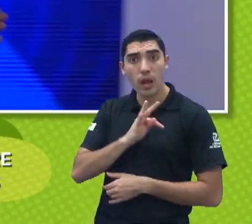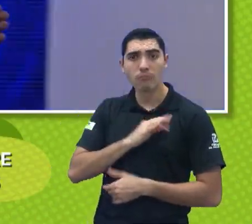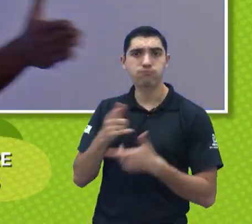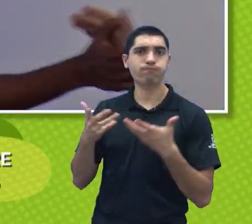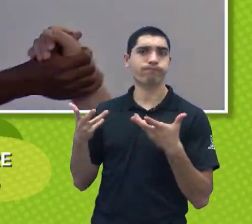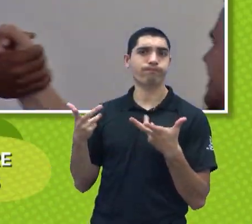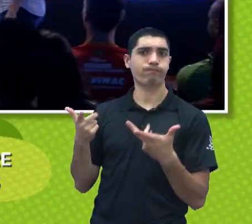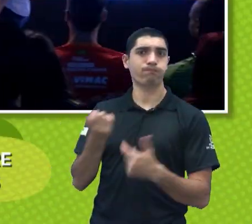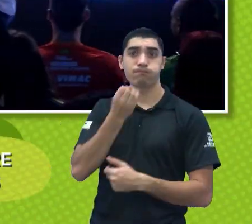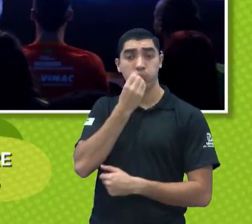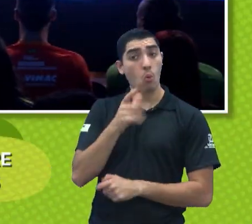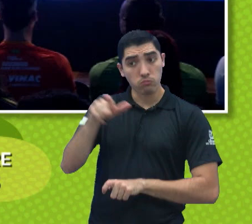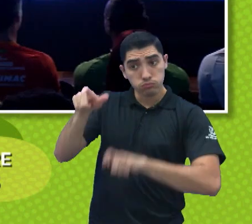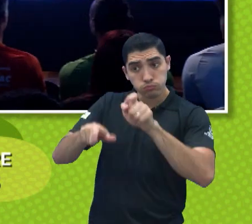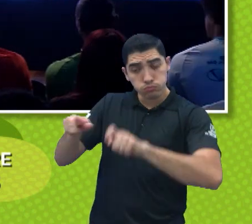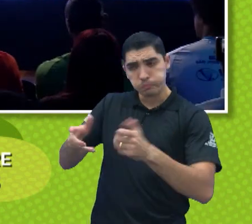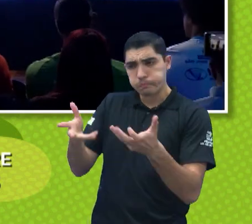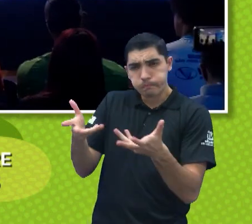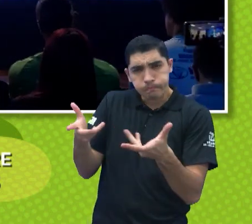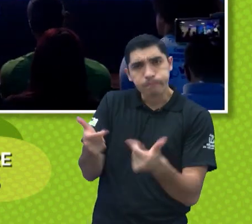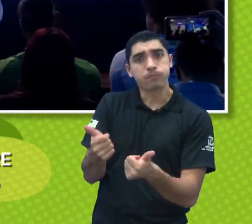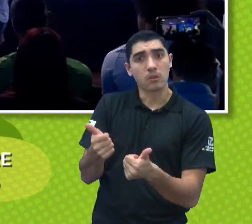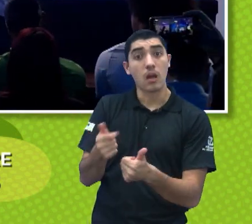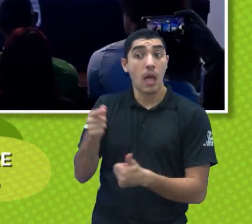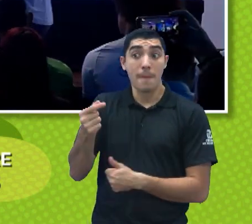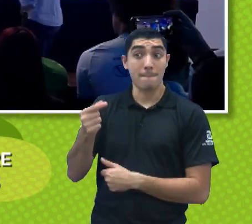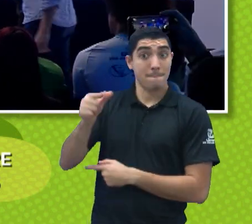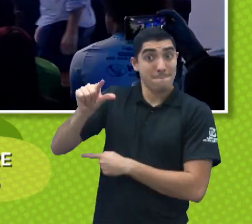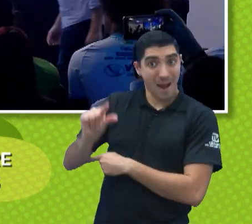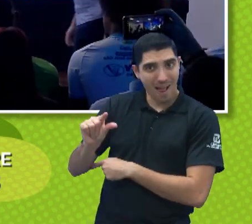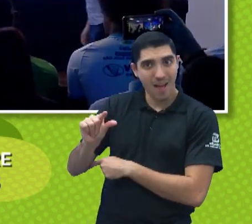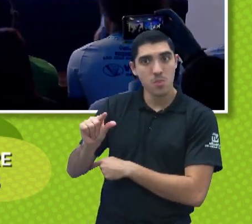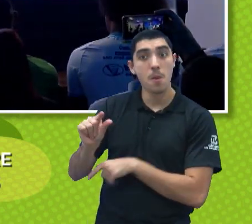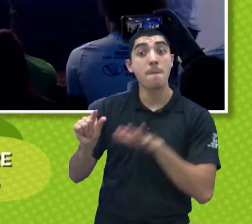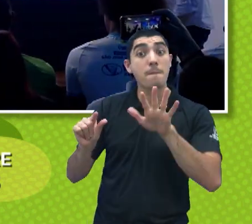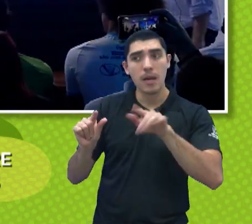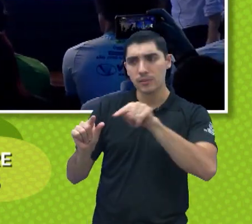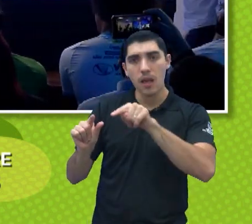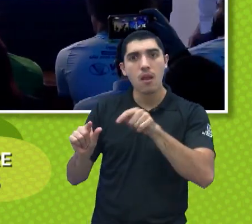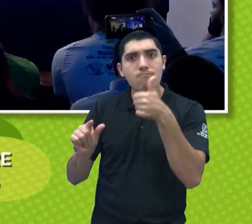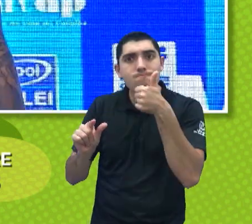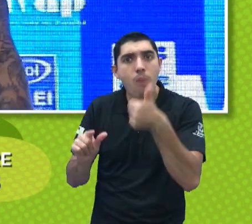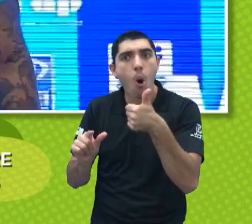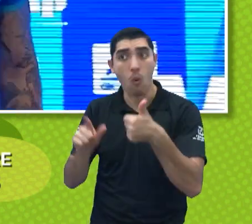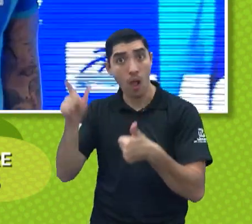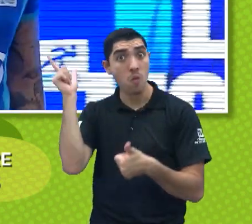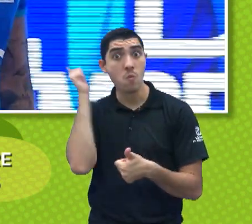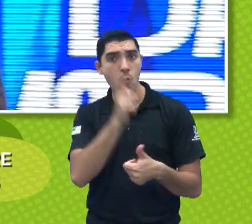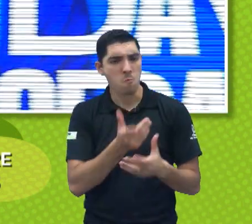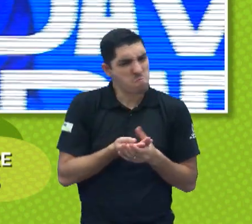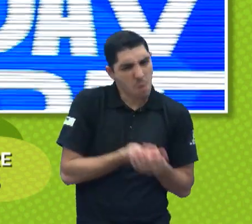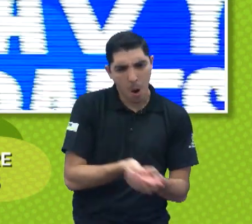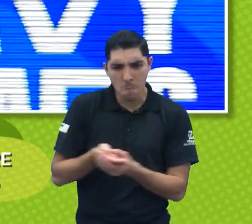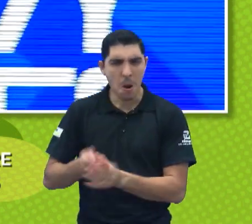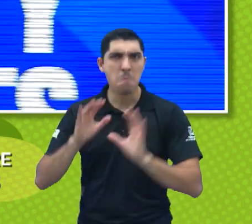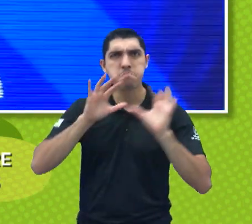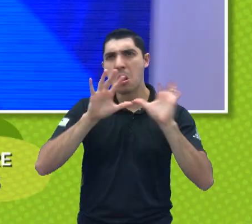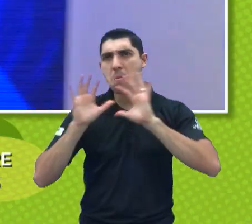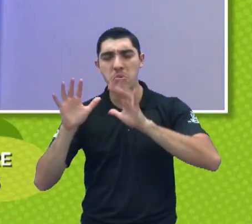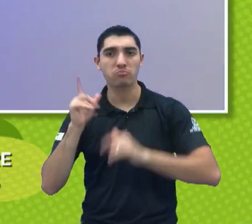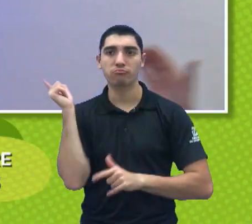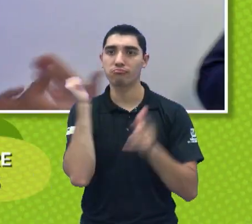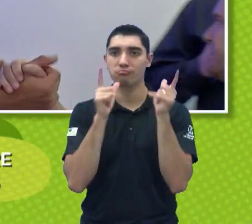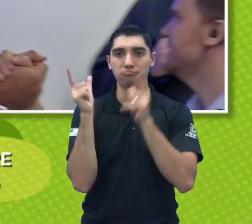excelentes jogadores, teoricamente mais baratos no mercado, mas que possam para a gente entregar um trabalho de qualidade. E